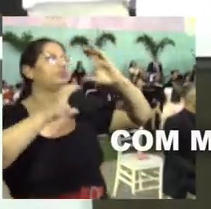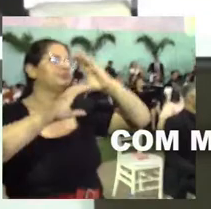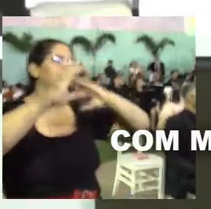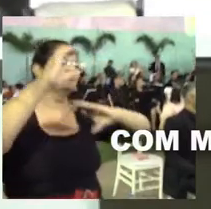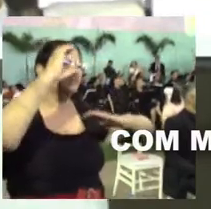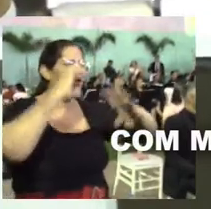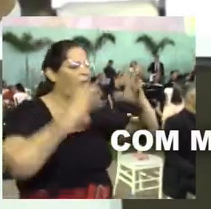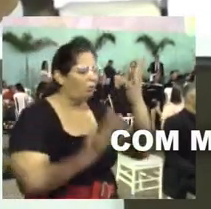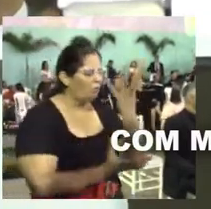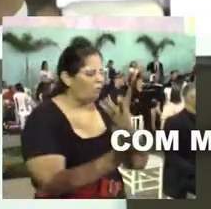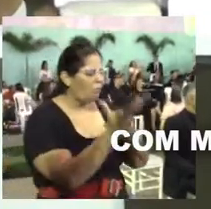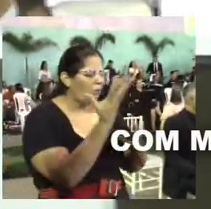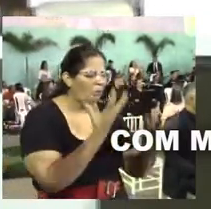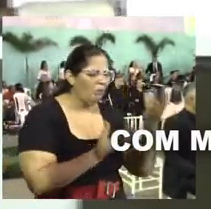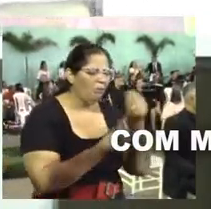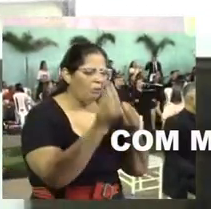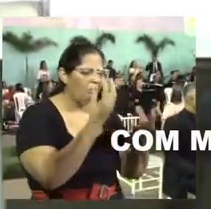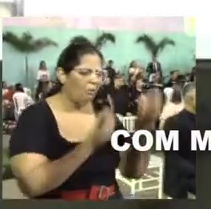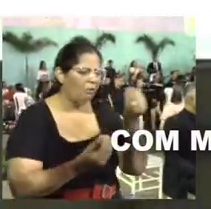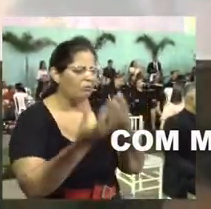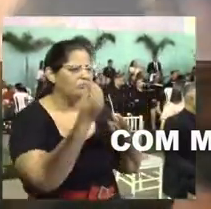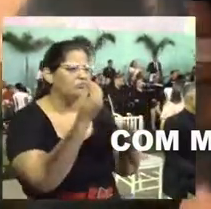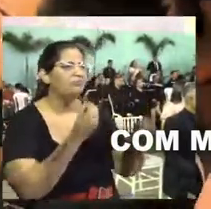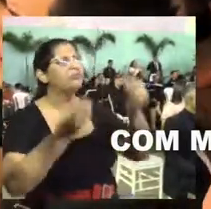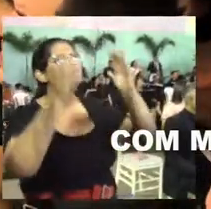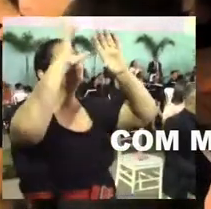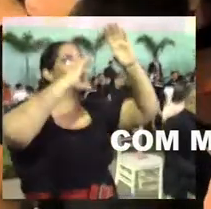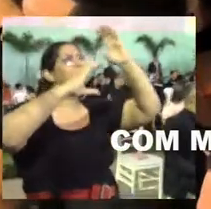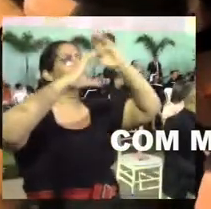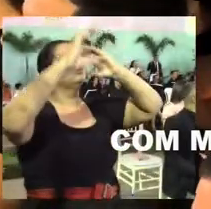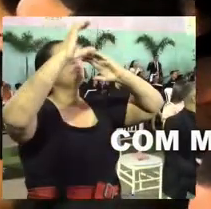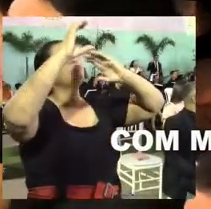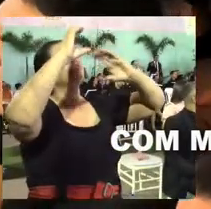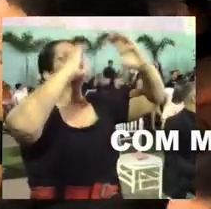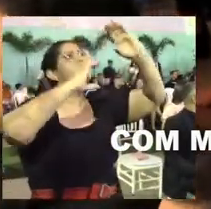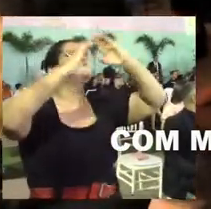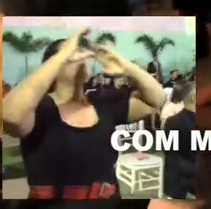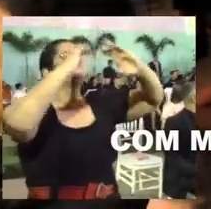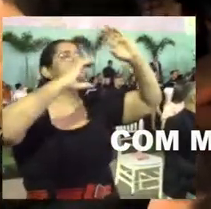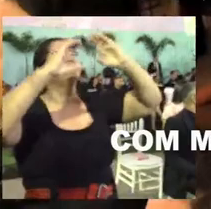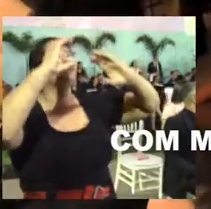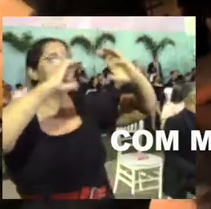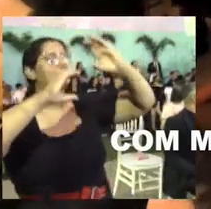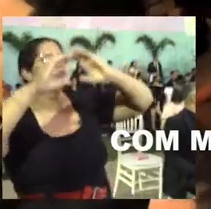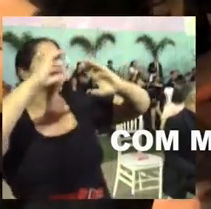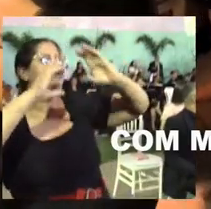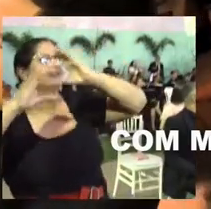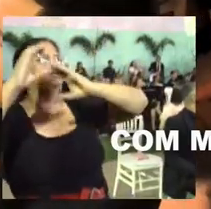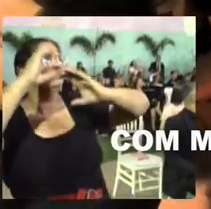tá muito longe muito não